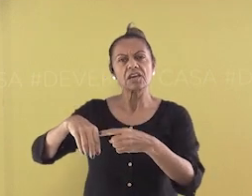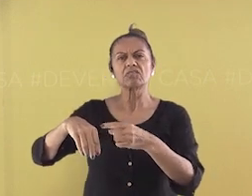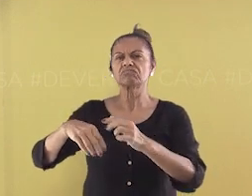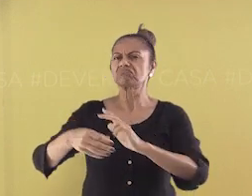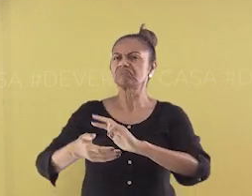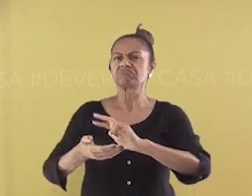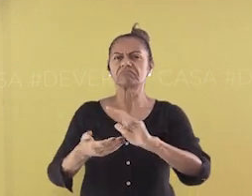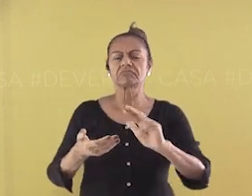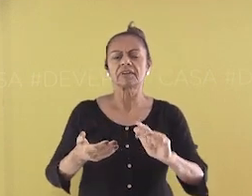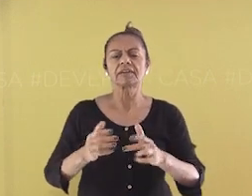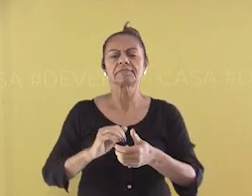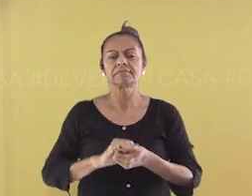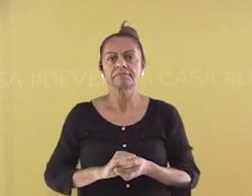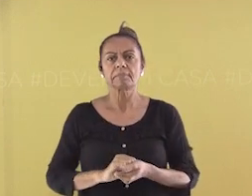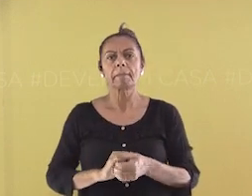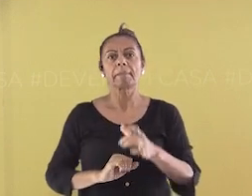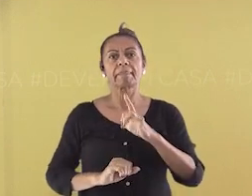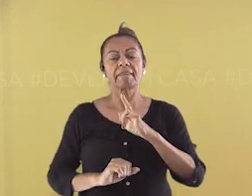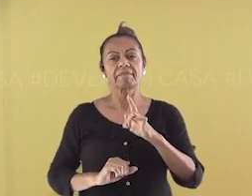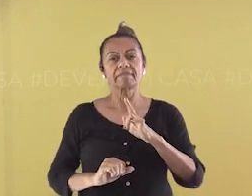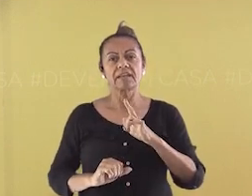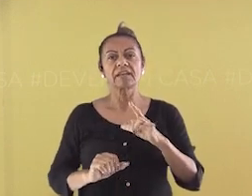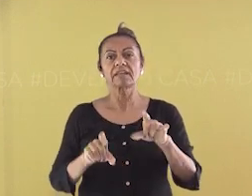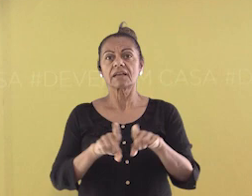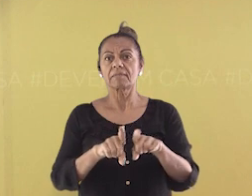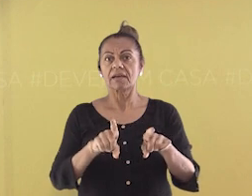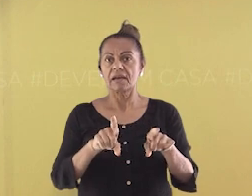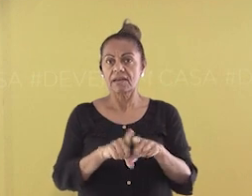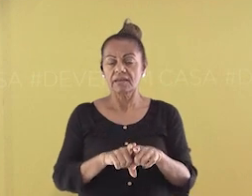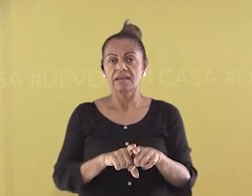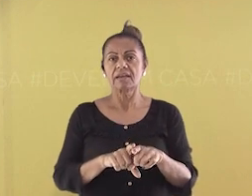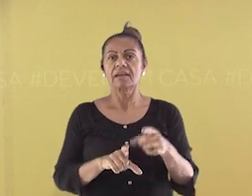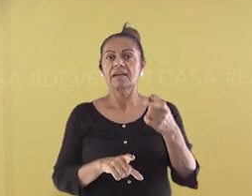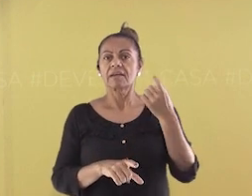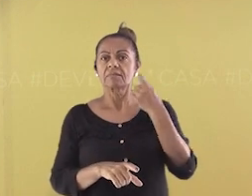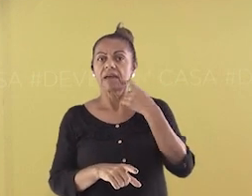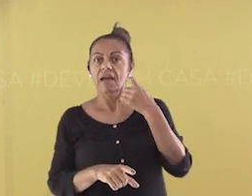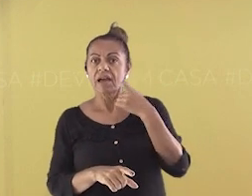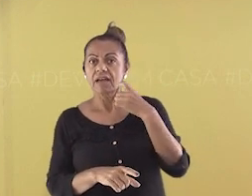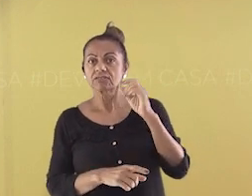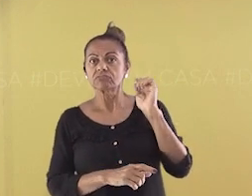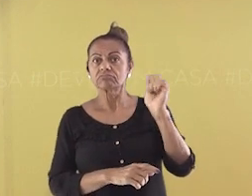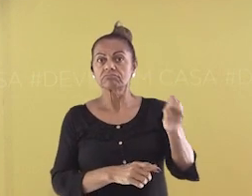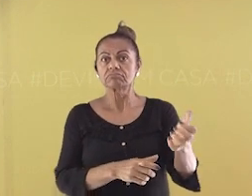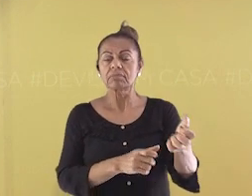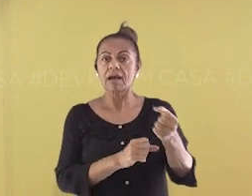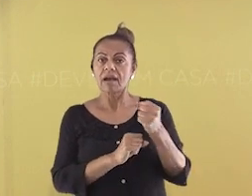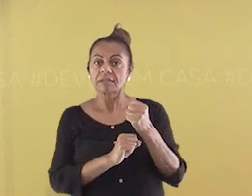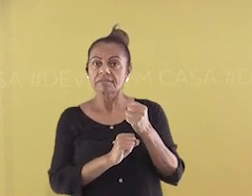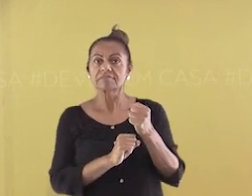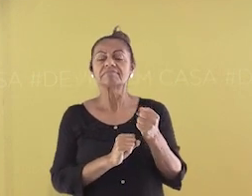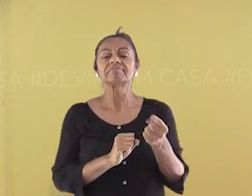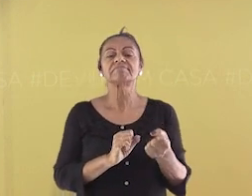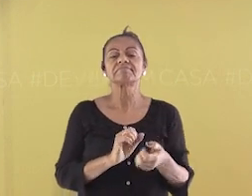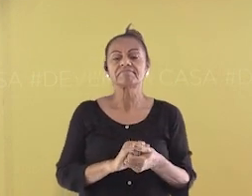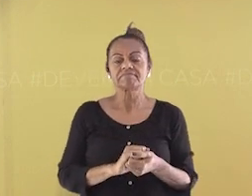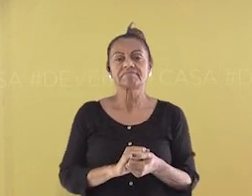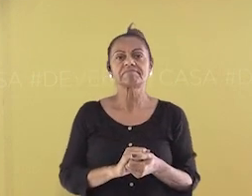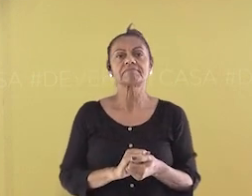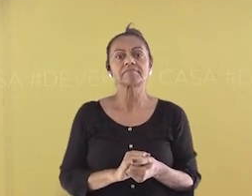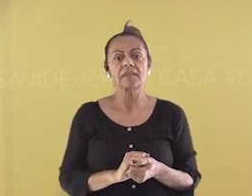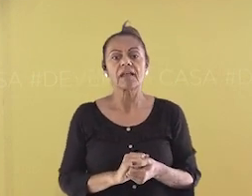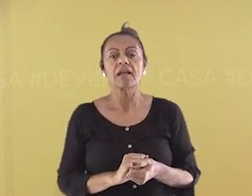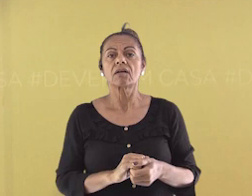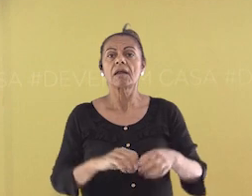envolve atividades como caça e pesca. Já o extrativismo mineral envolve atividades de extração